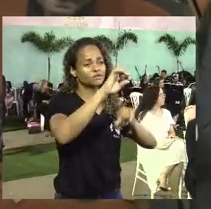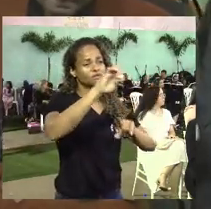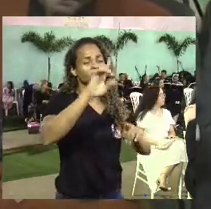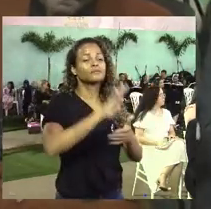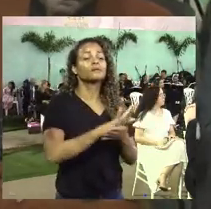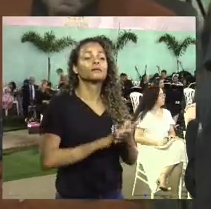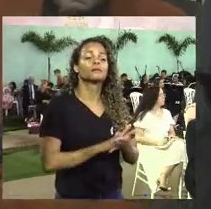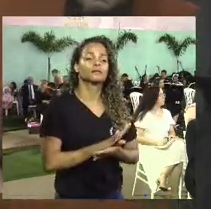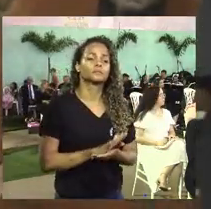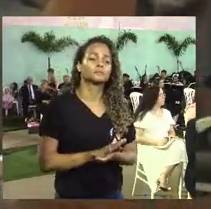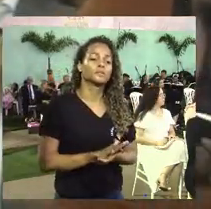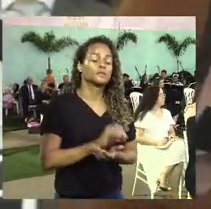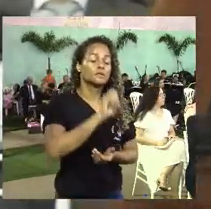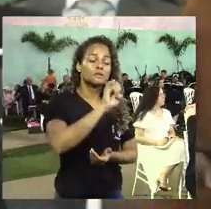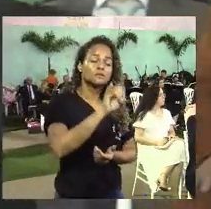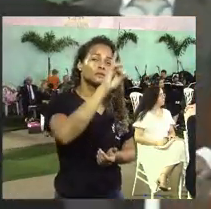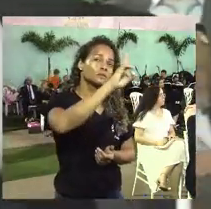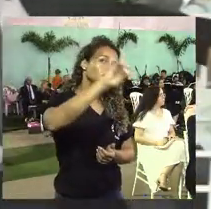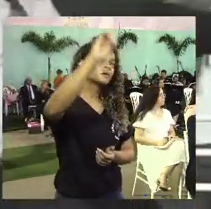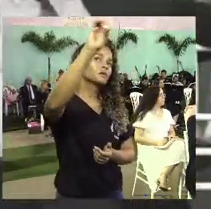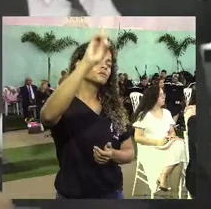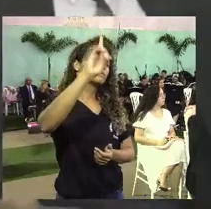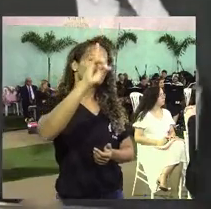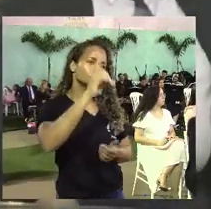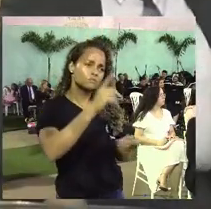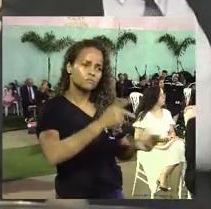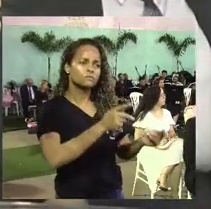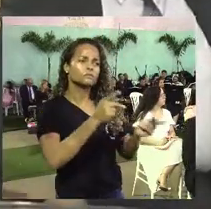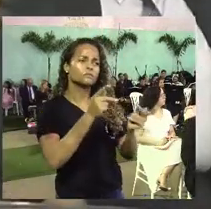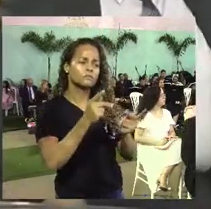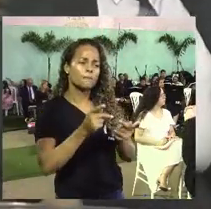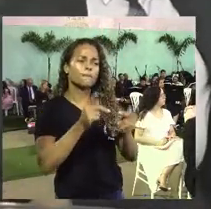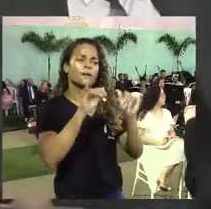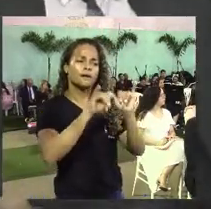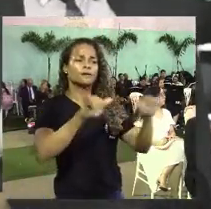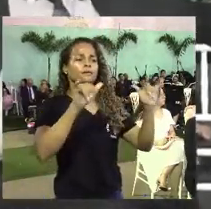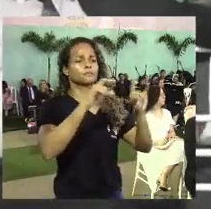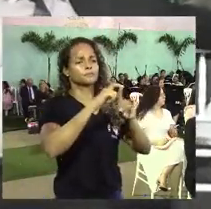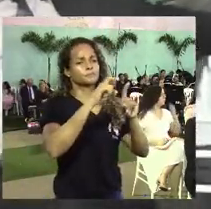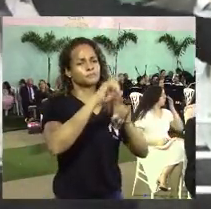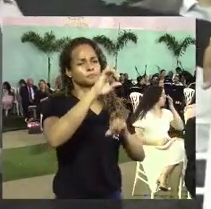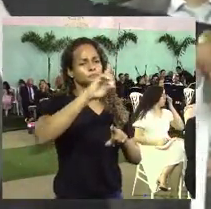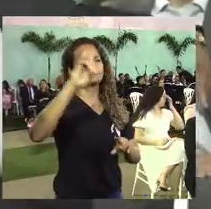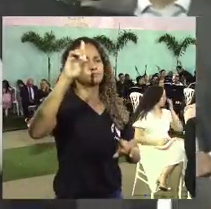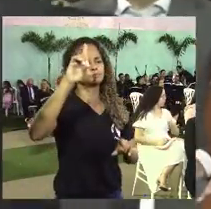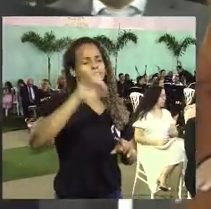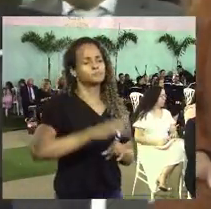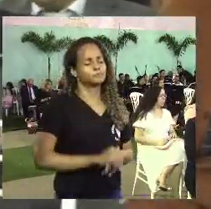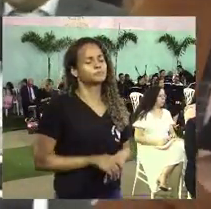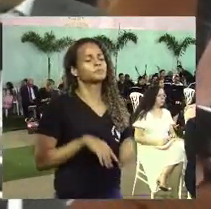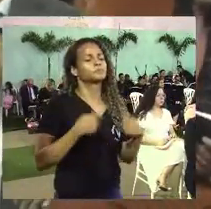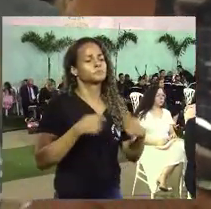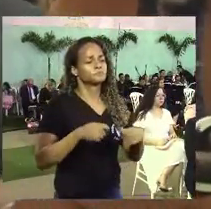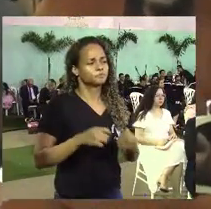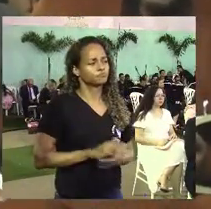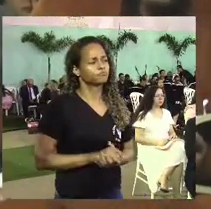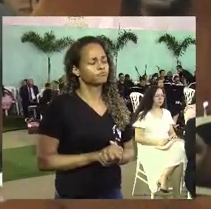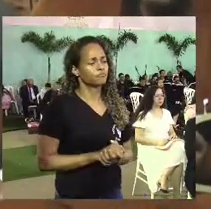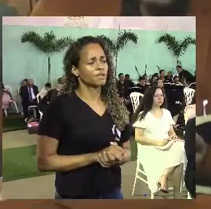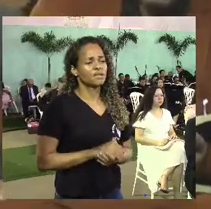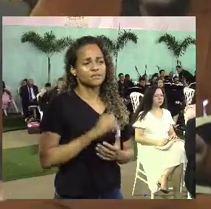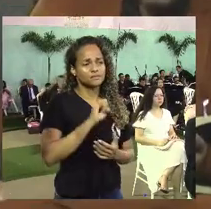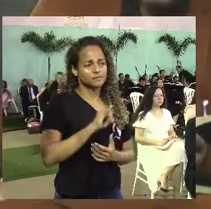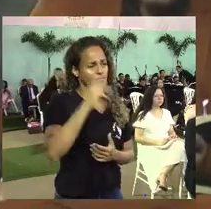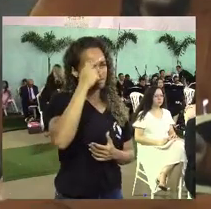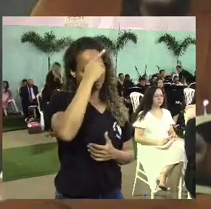chamou para levar a mensagem a uma cidade a um povo aos corações ele não